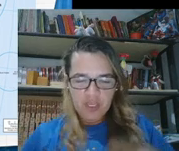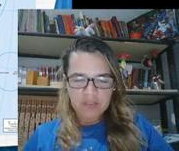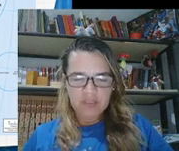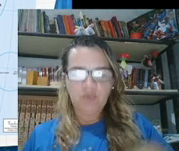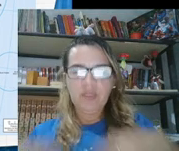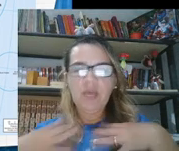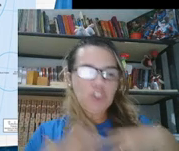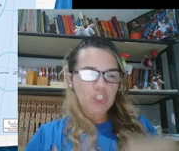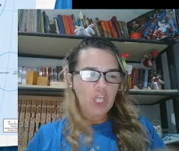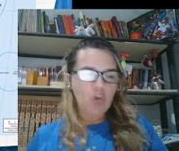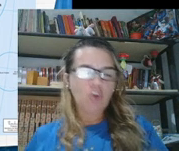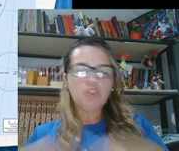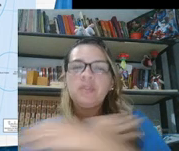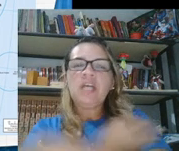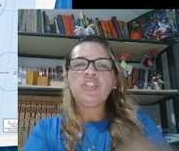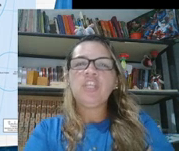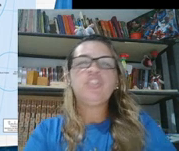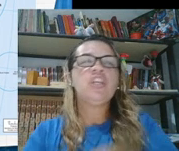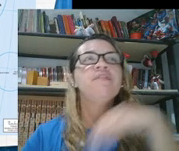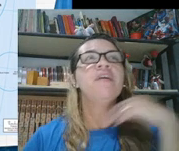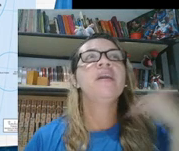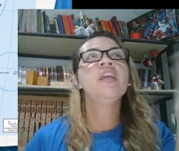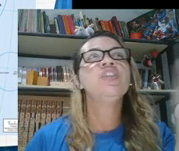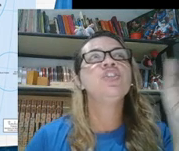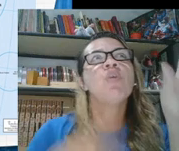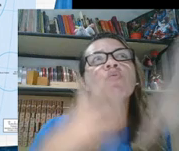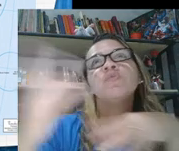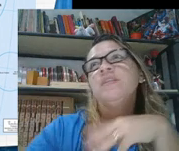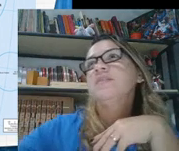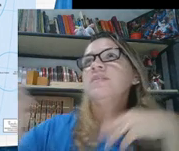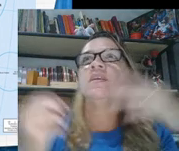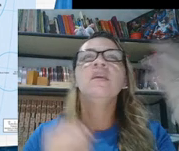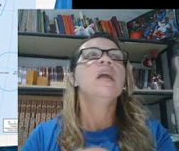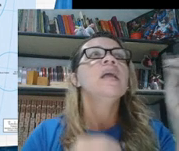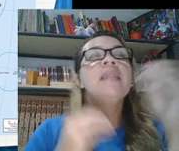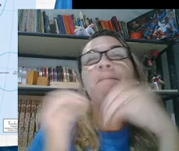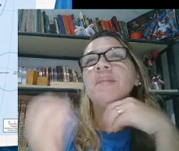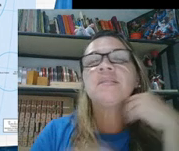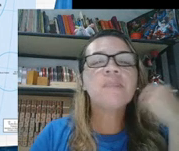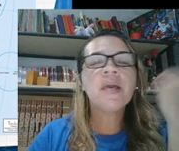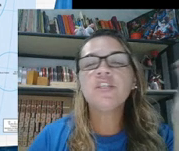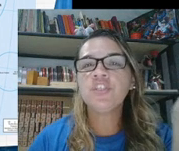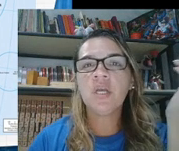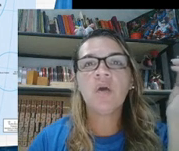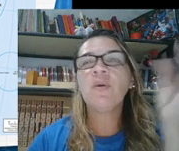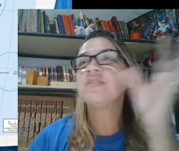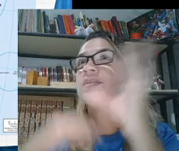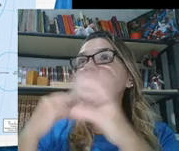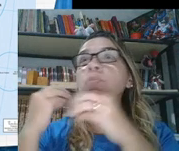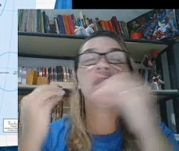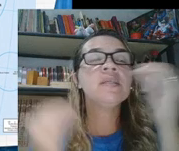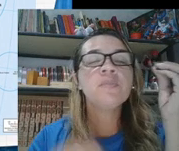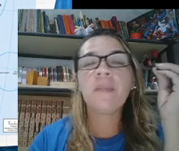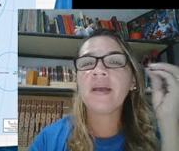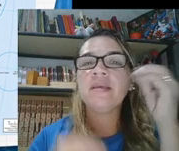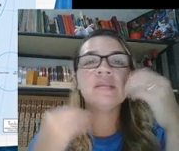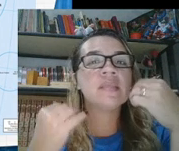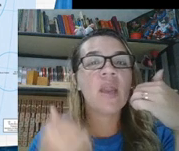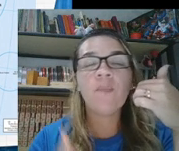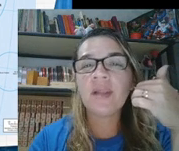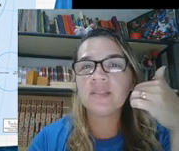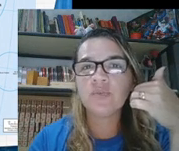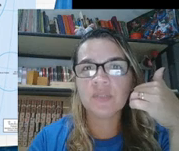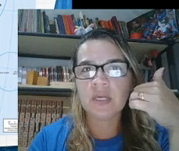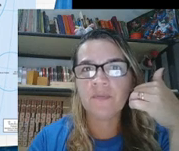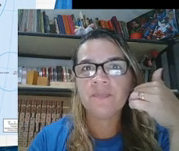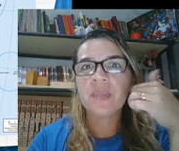de físico, né, o estereótipo da gente é diferente de alguns assim, na mesma região, às vezes no mesmo país, que